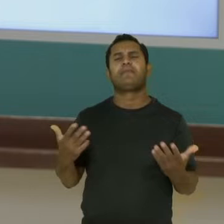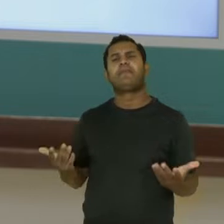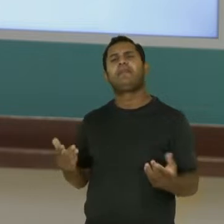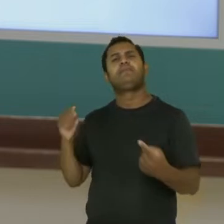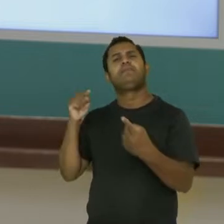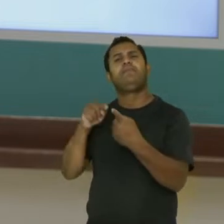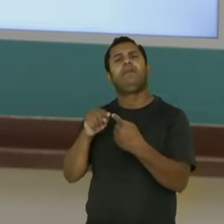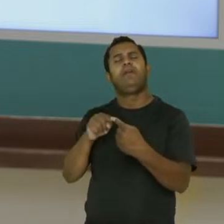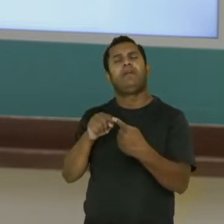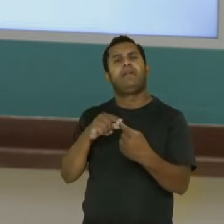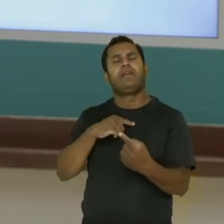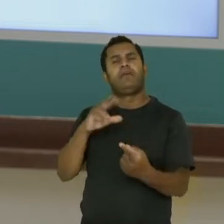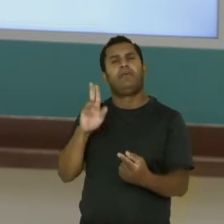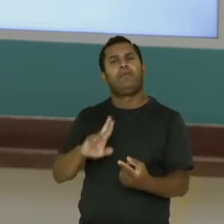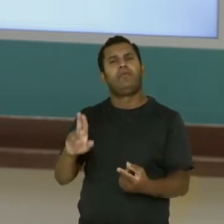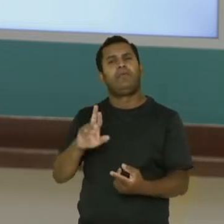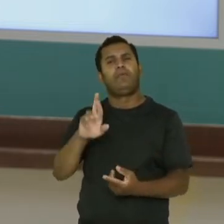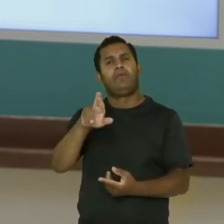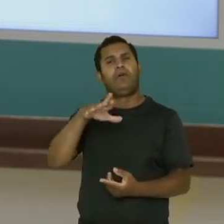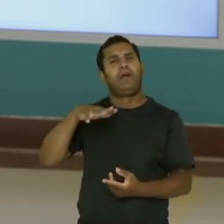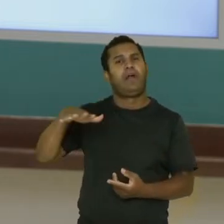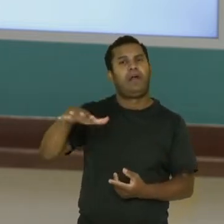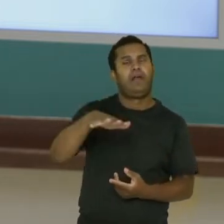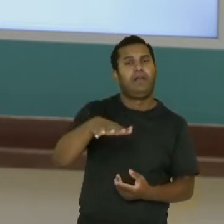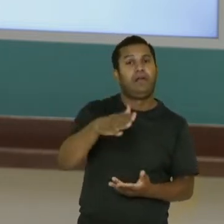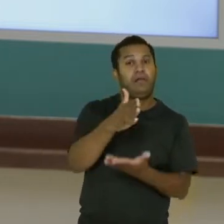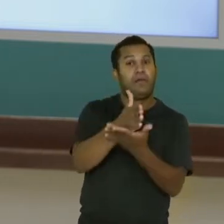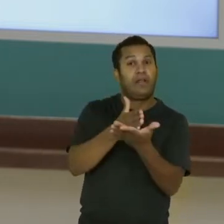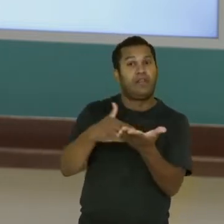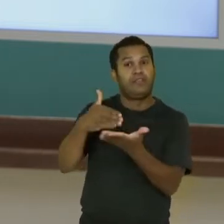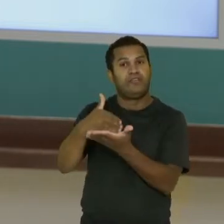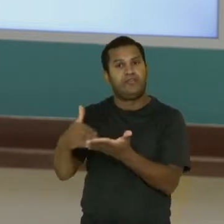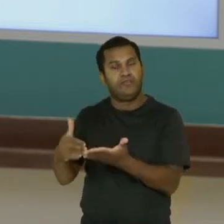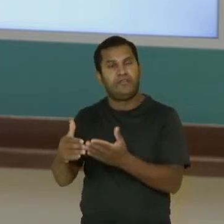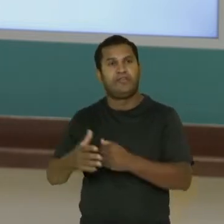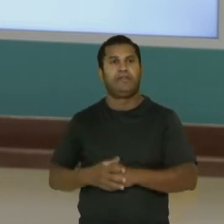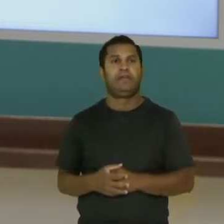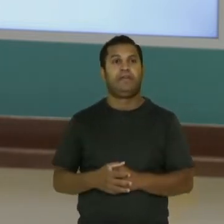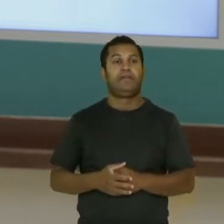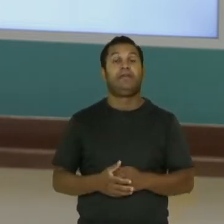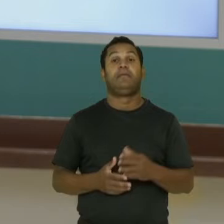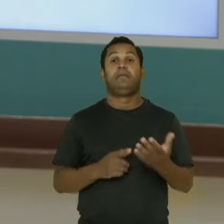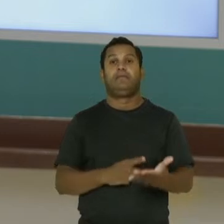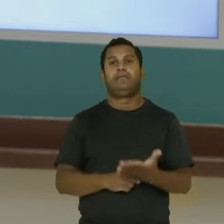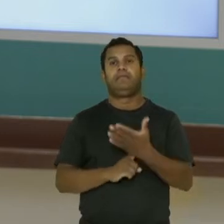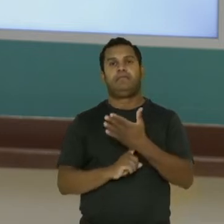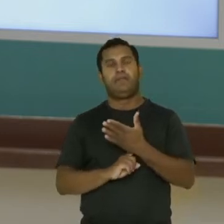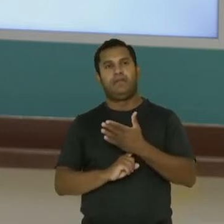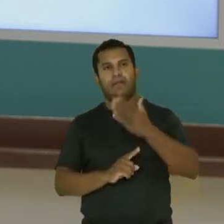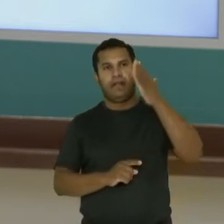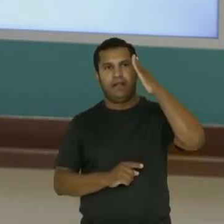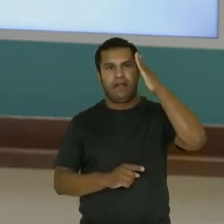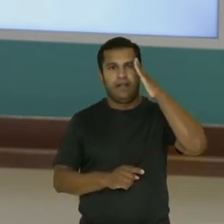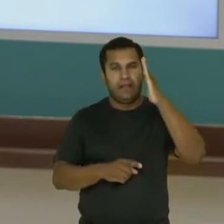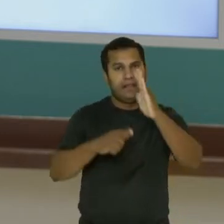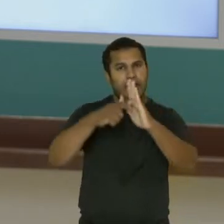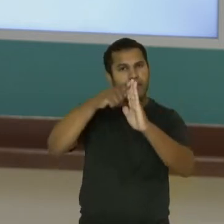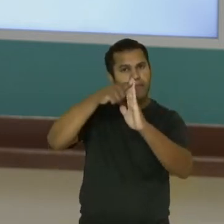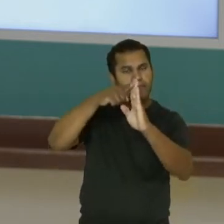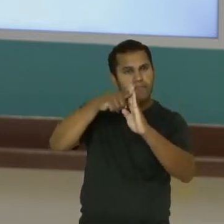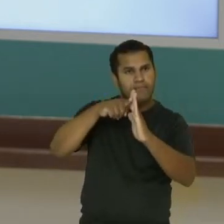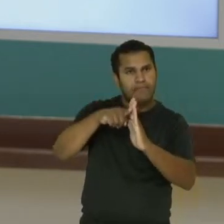se regionaliza ou para que se divide o espaço geográfico em partes? A análise dessas características que